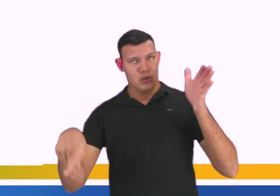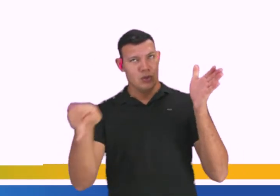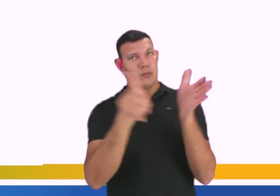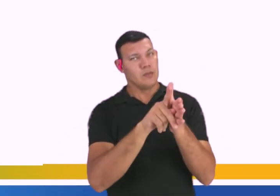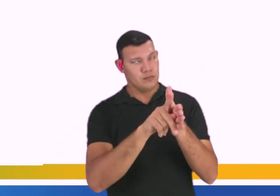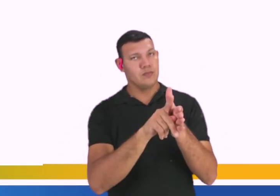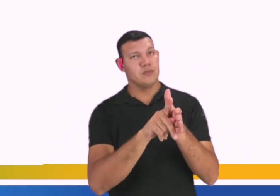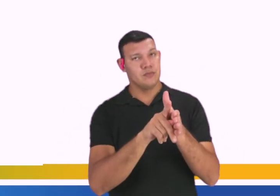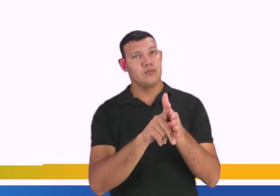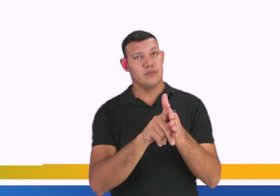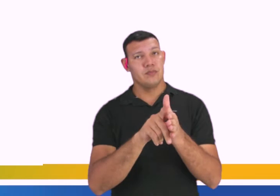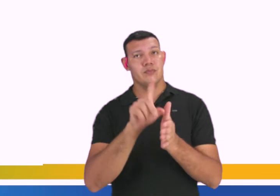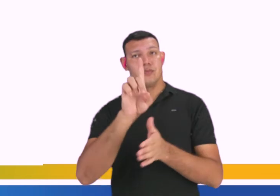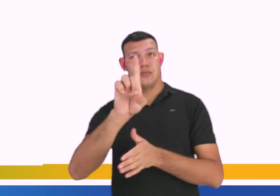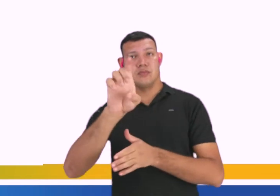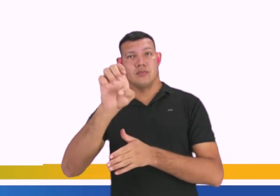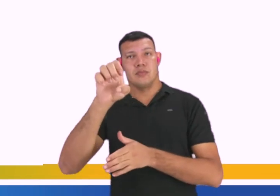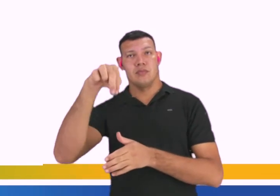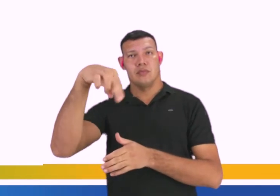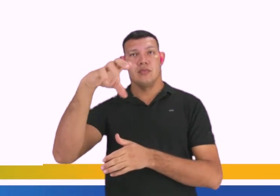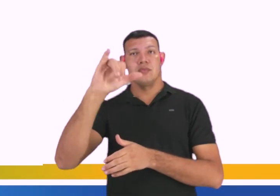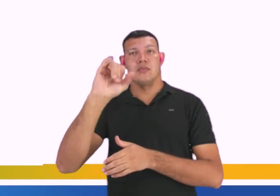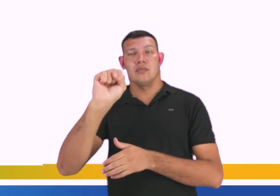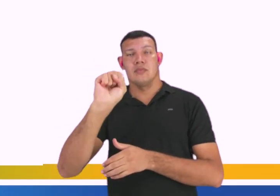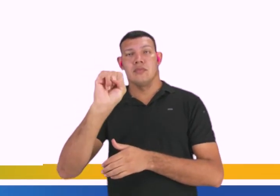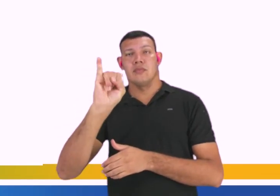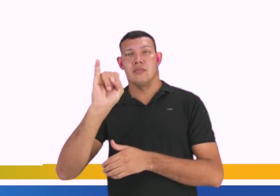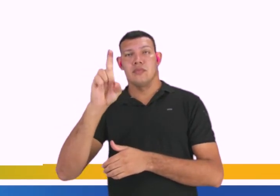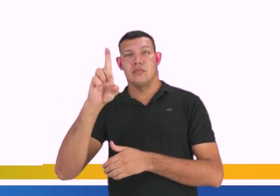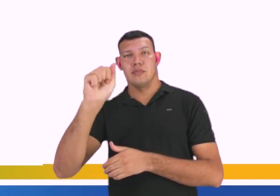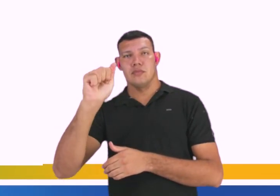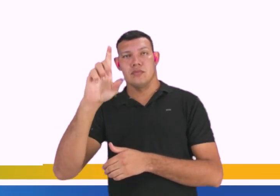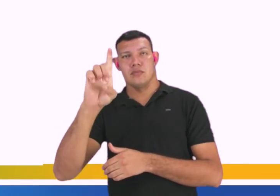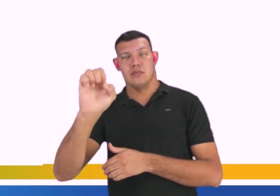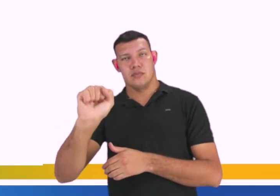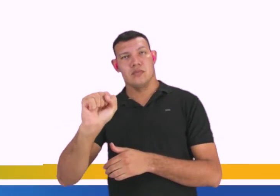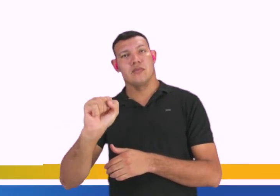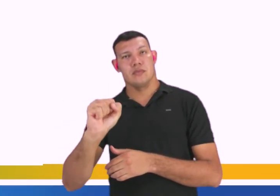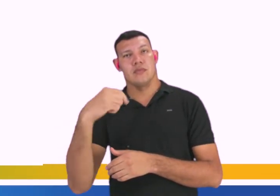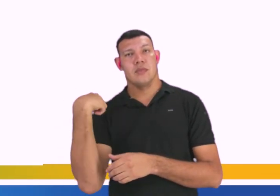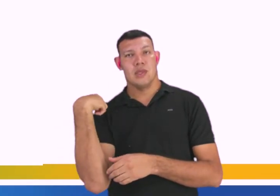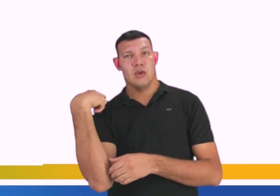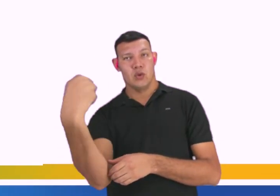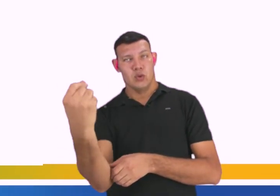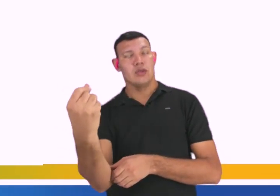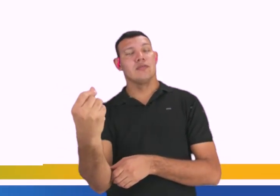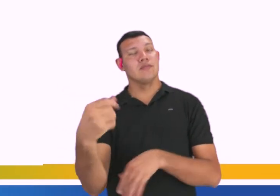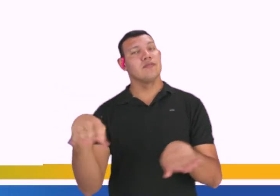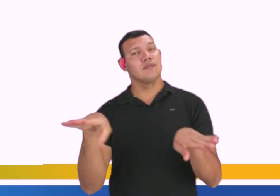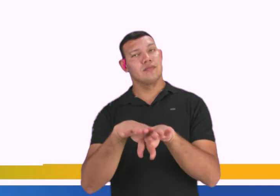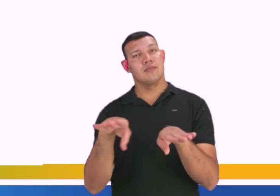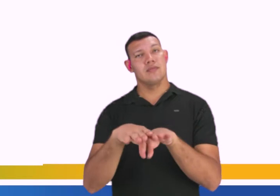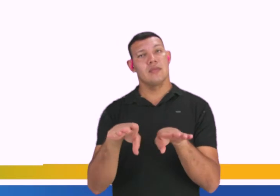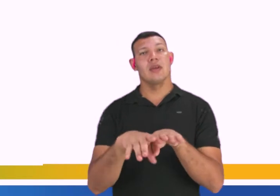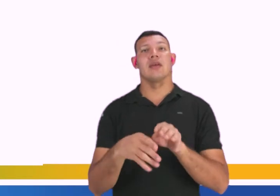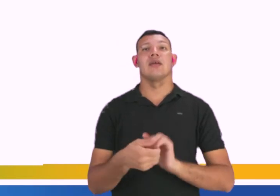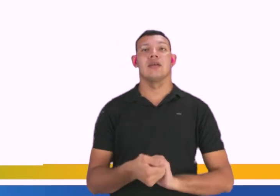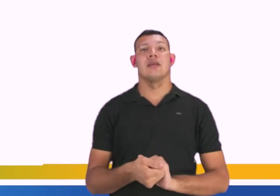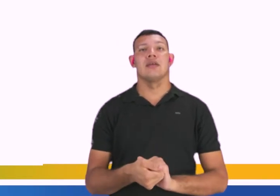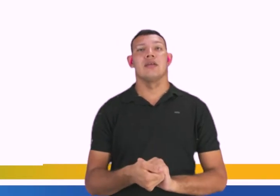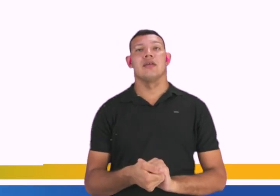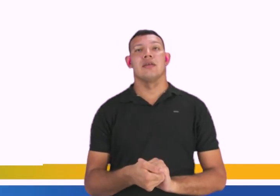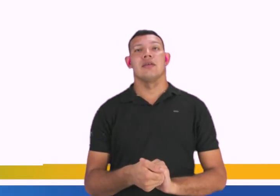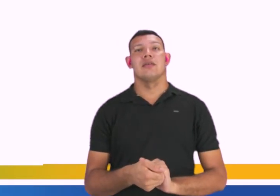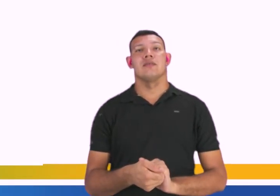como densidade, a aceleração gravitacional e a altura desse material. Só que ele